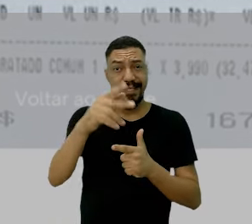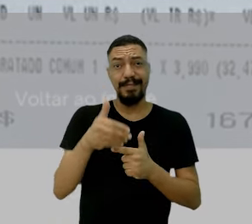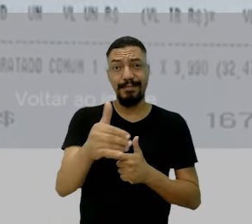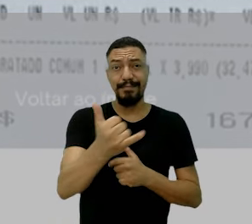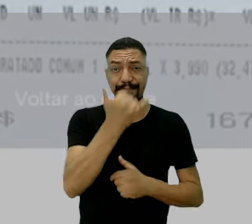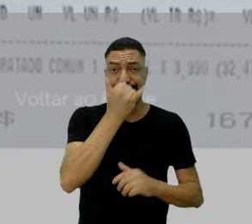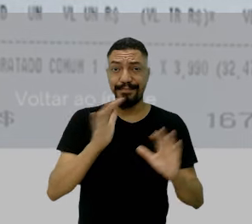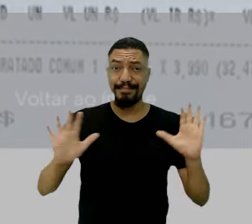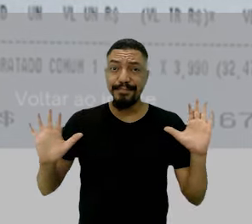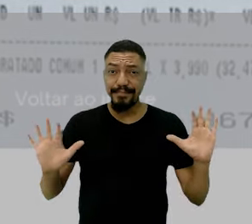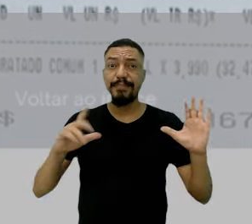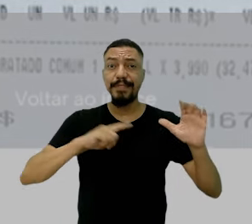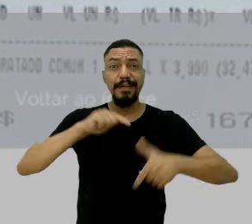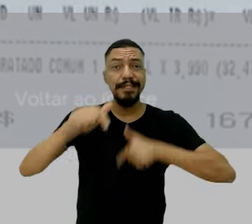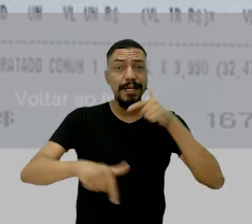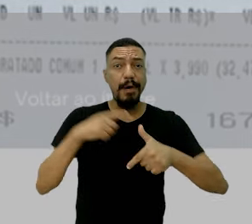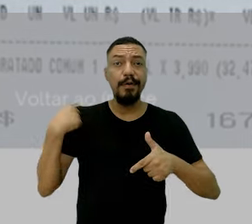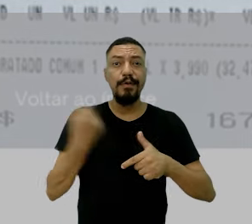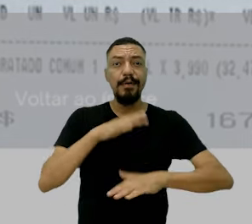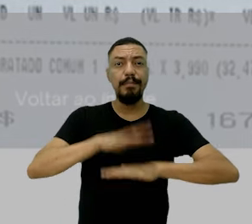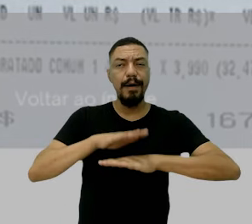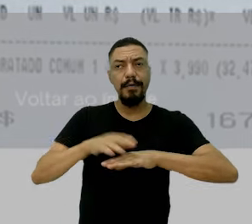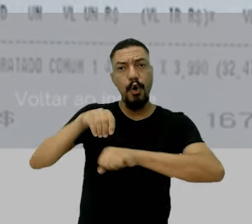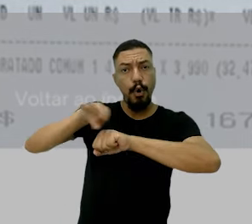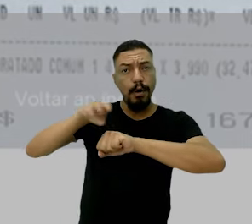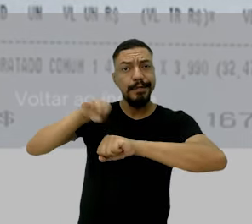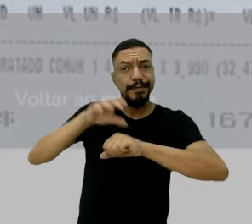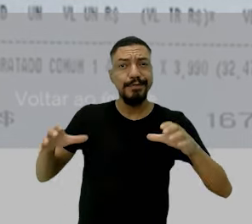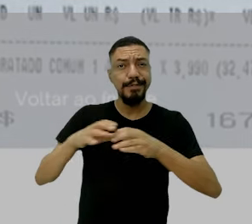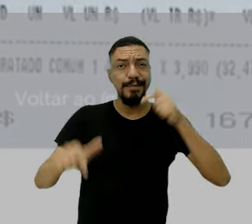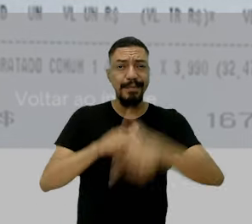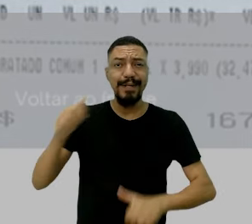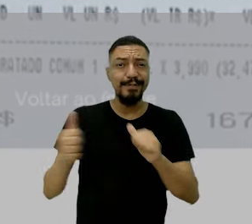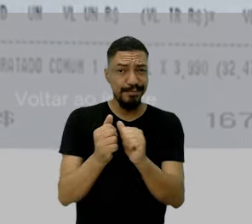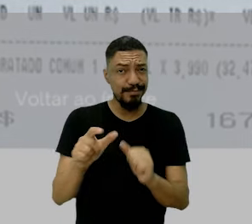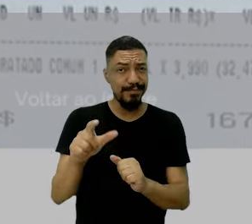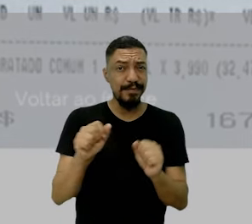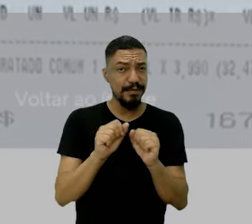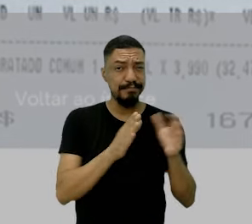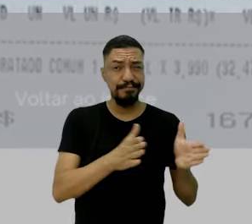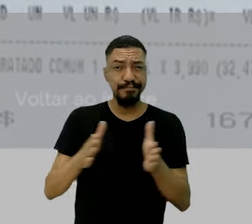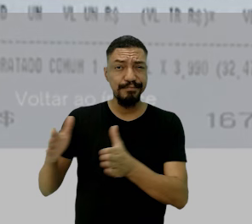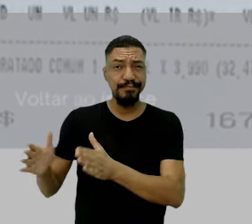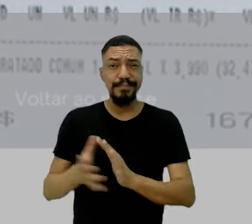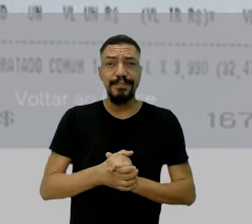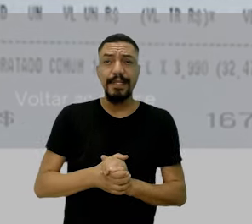ser seu lá na frente. Então, também tem esse trabalho nosso como produtores de orientar as pessoas que trabalham conosco.